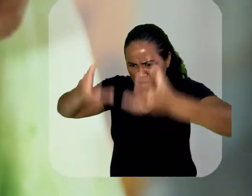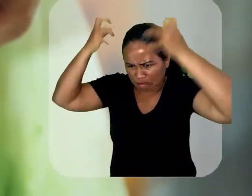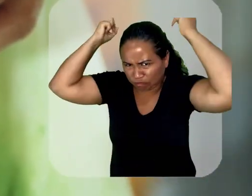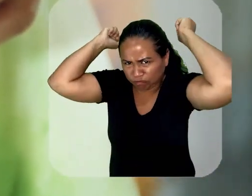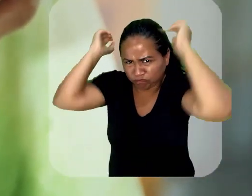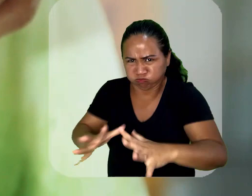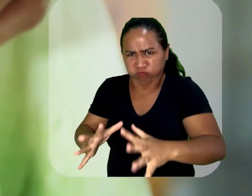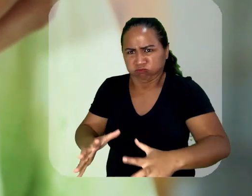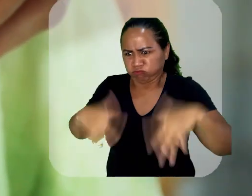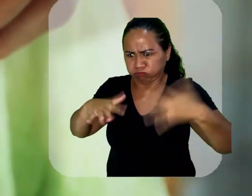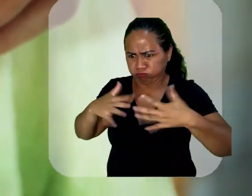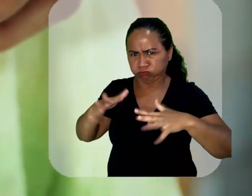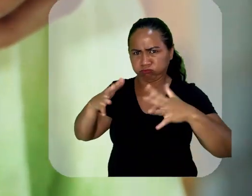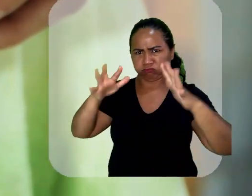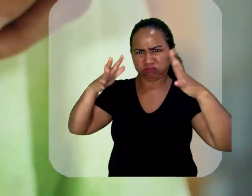Um silêncio